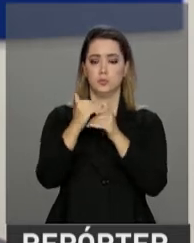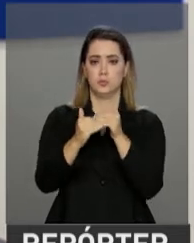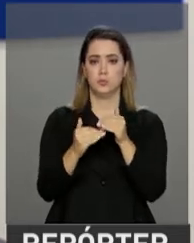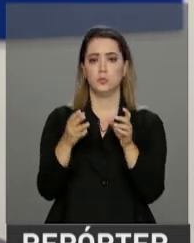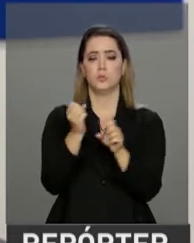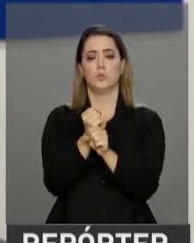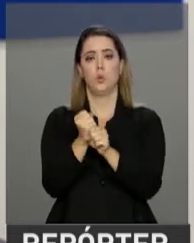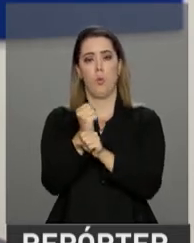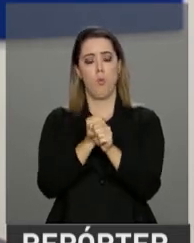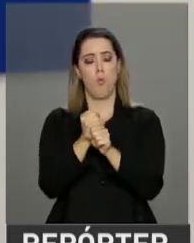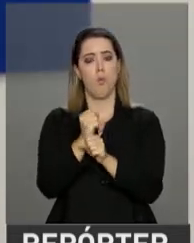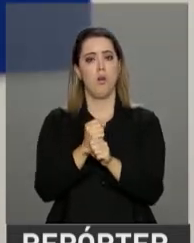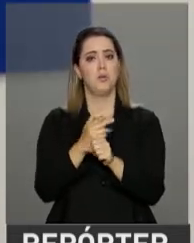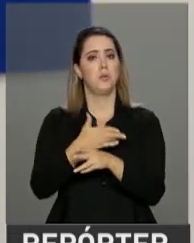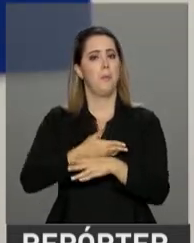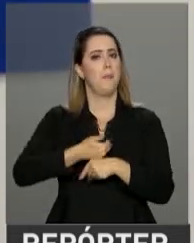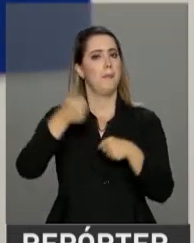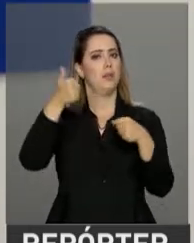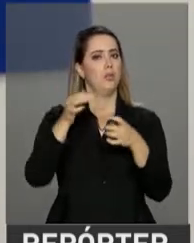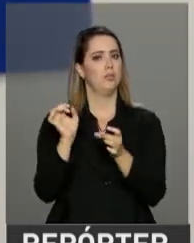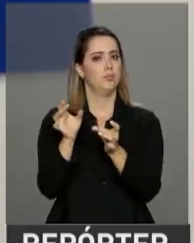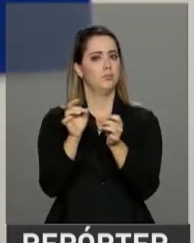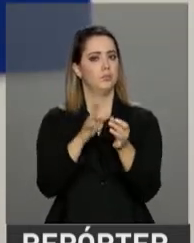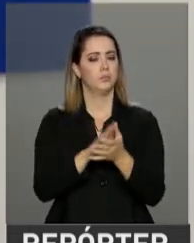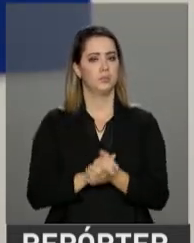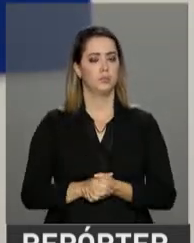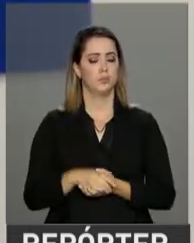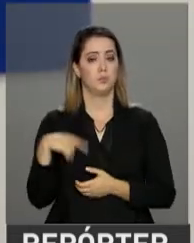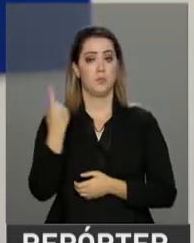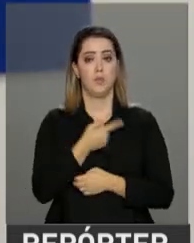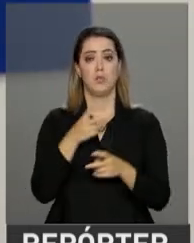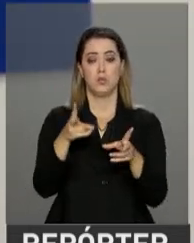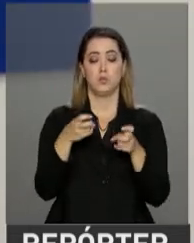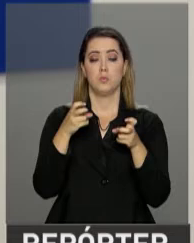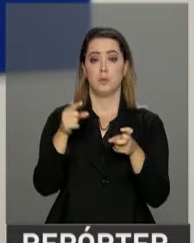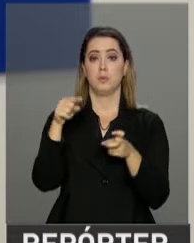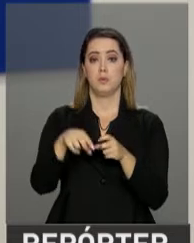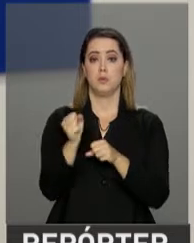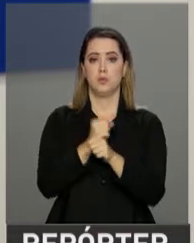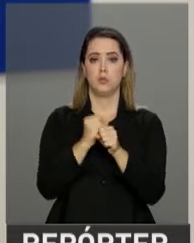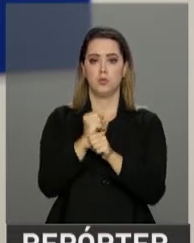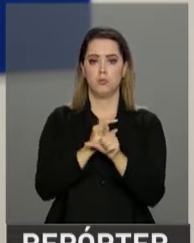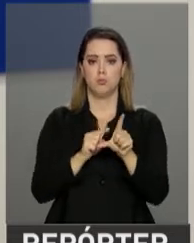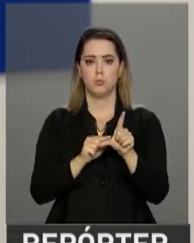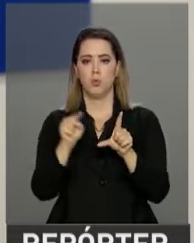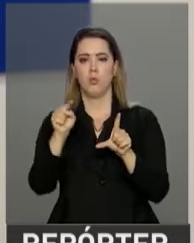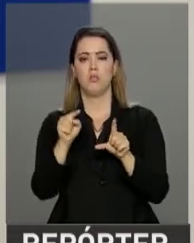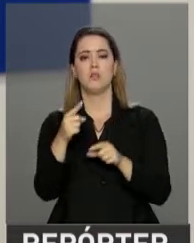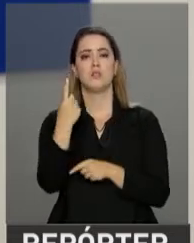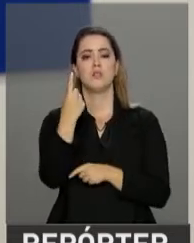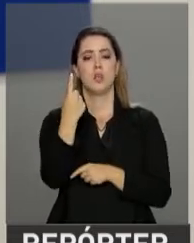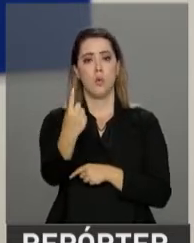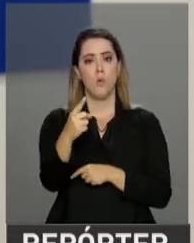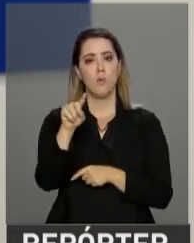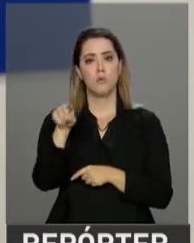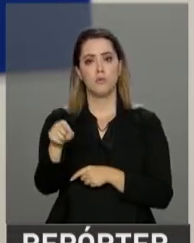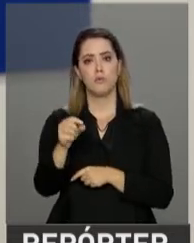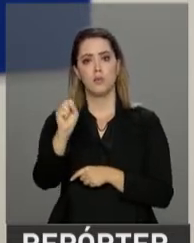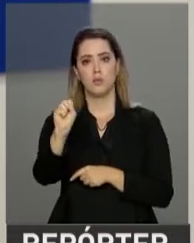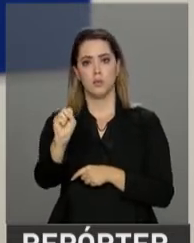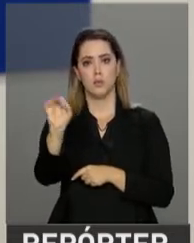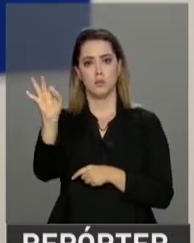o ano no azul e estima que o varejo este ano deva crescer 1,8 por cento nossa